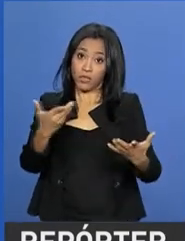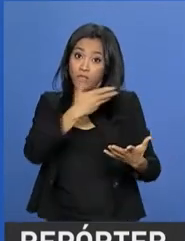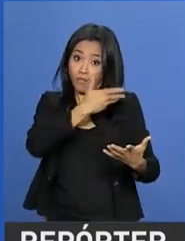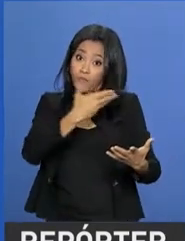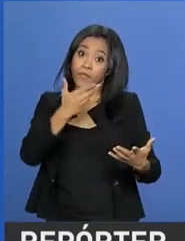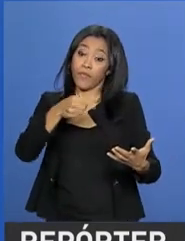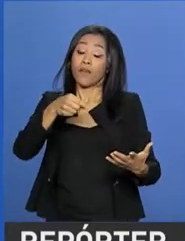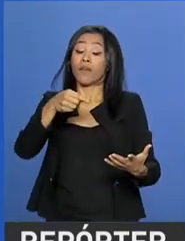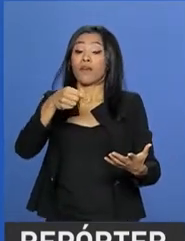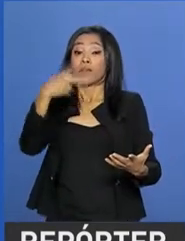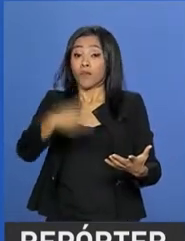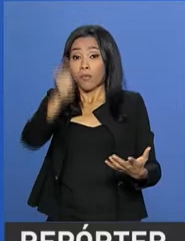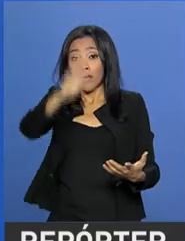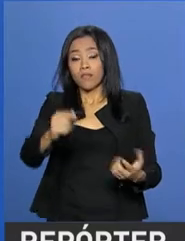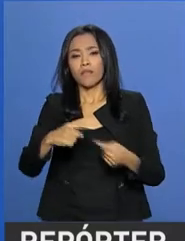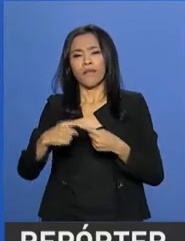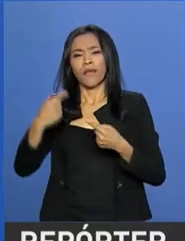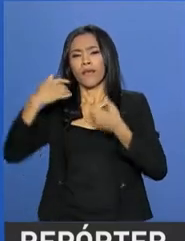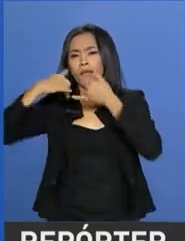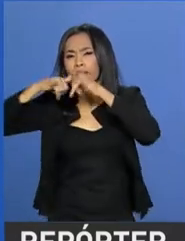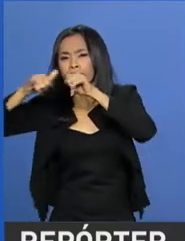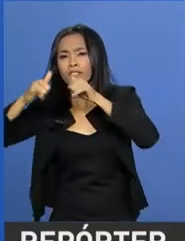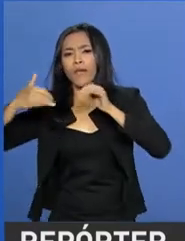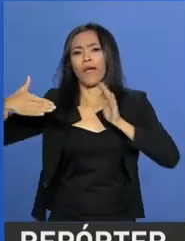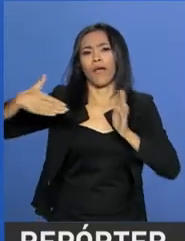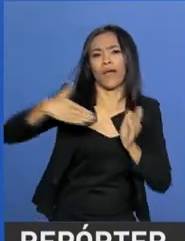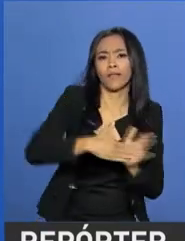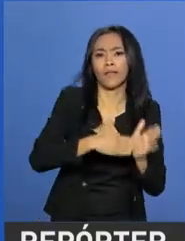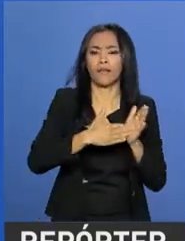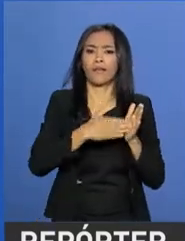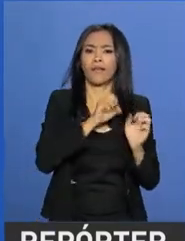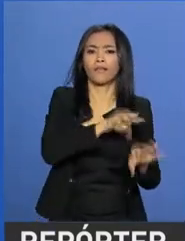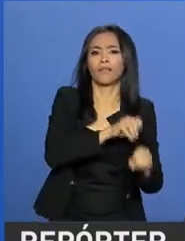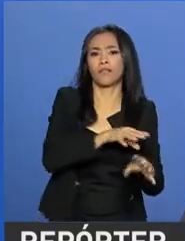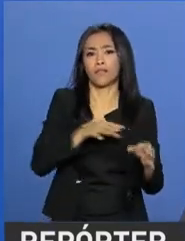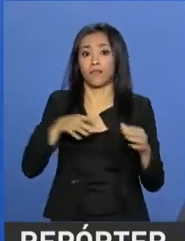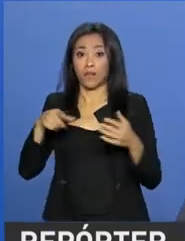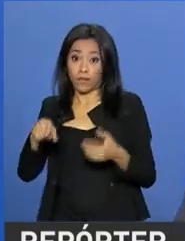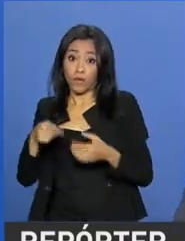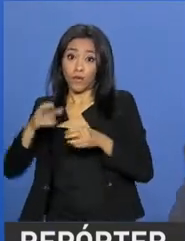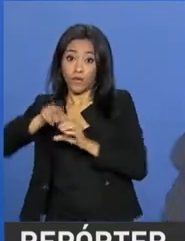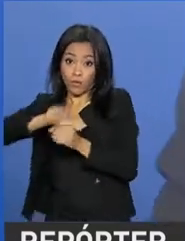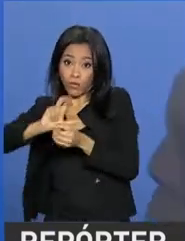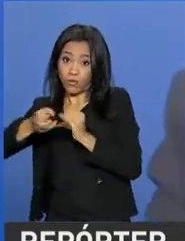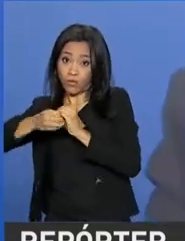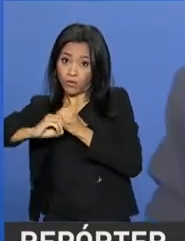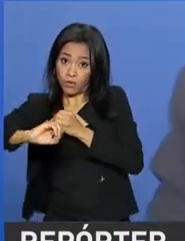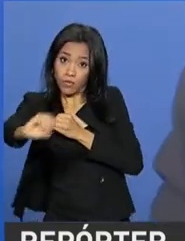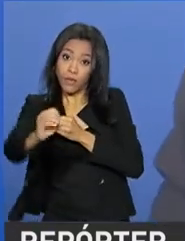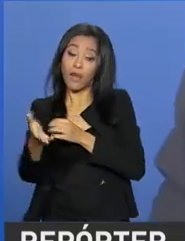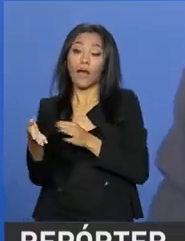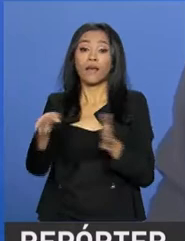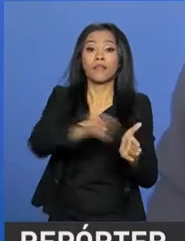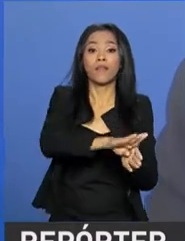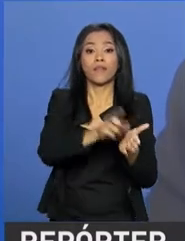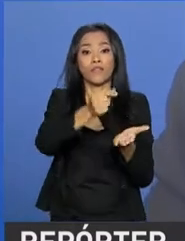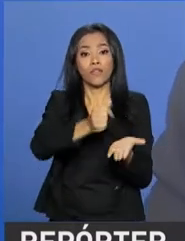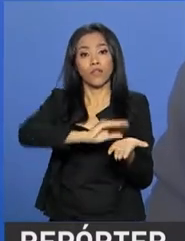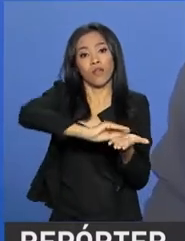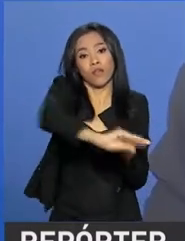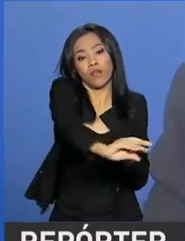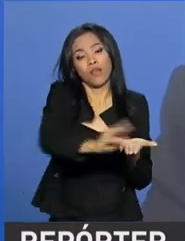que vão da educação a energia do saneamento básico ao financiamento público como podemos verificar até